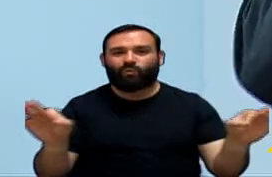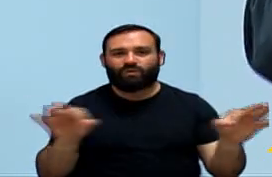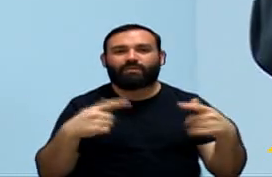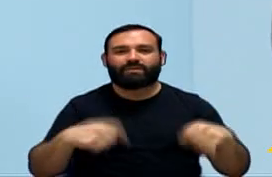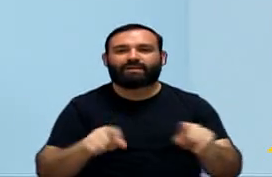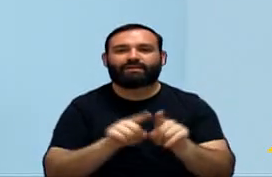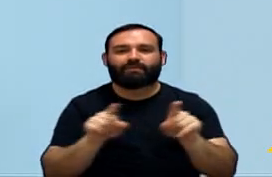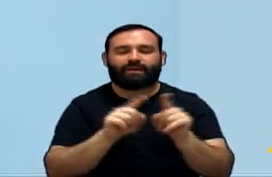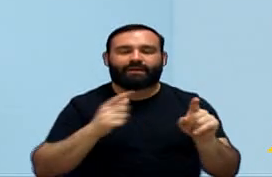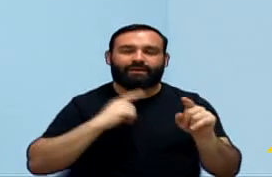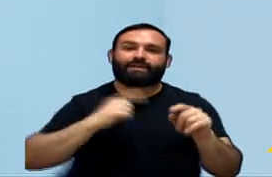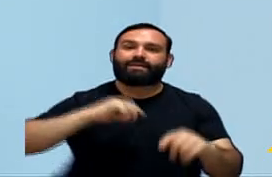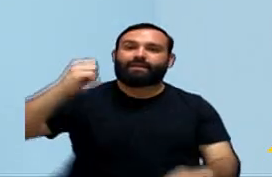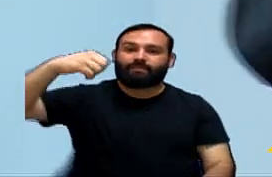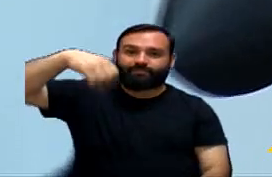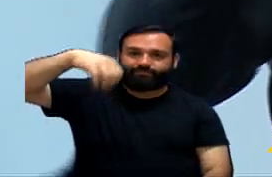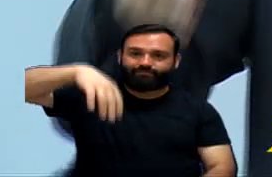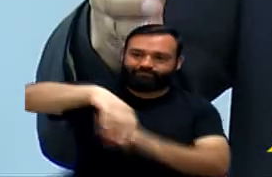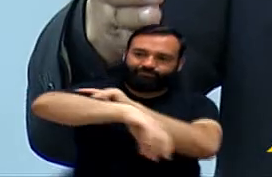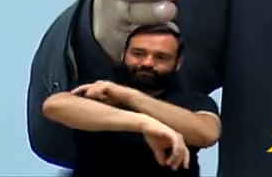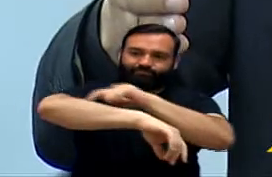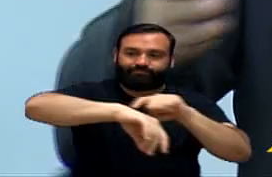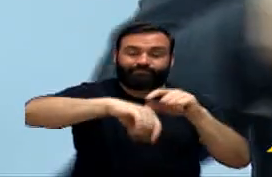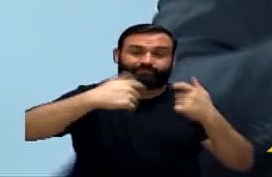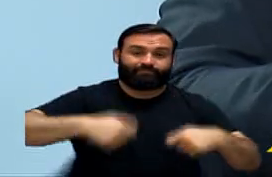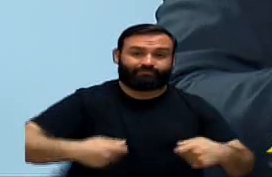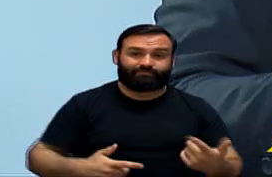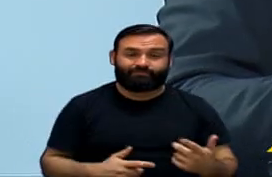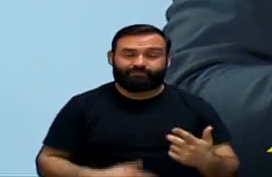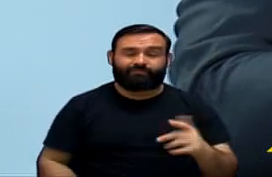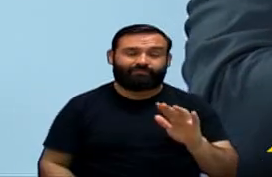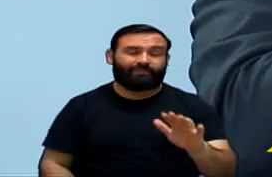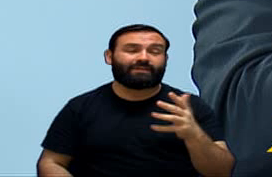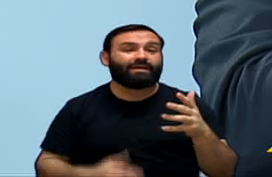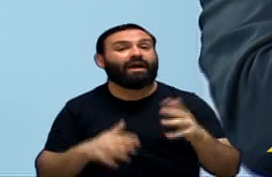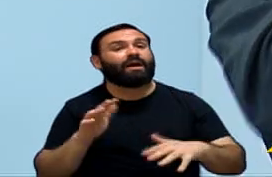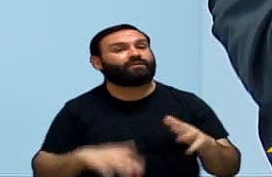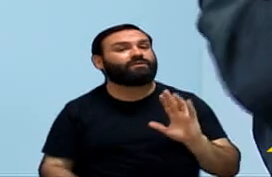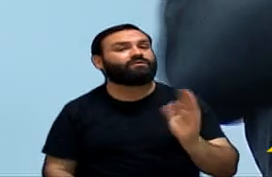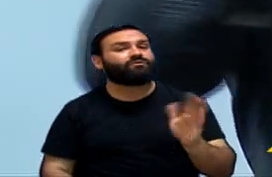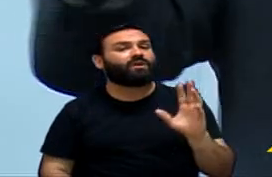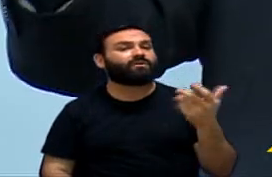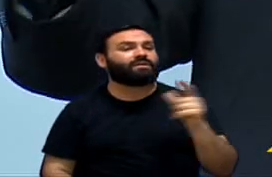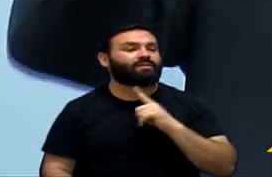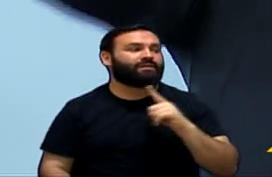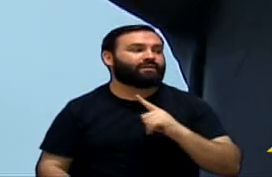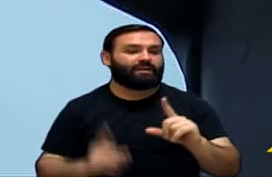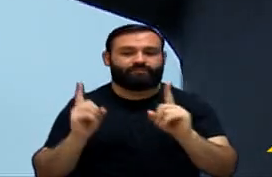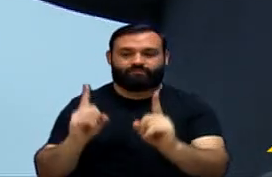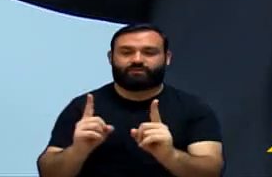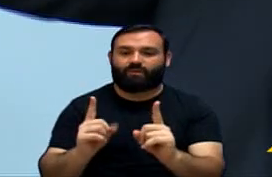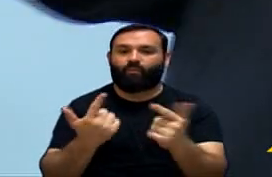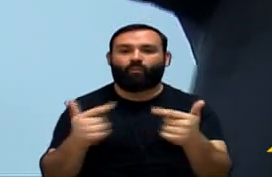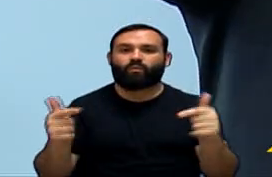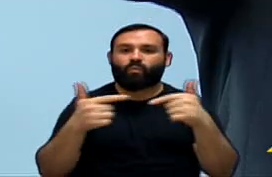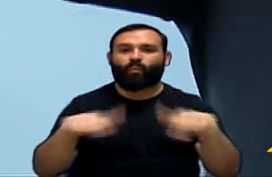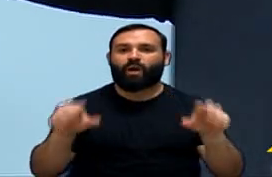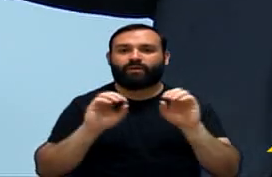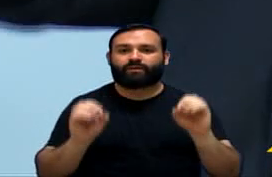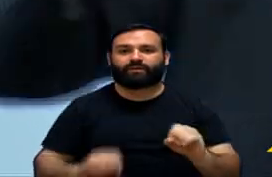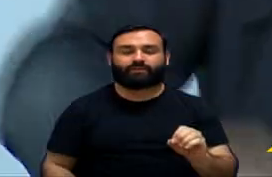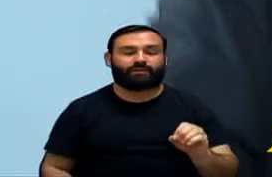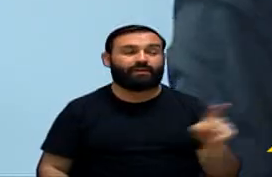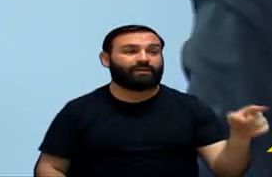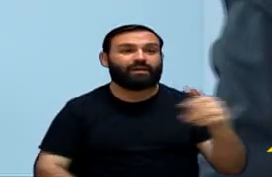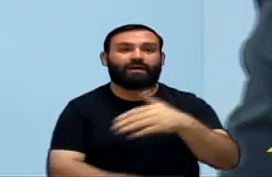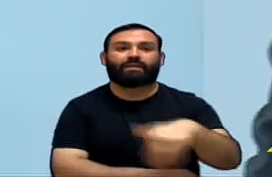ache com com iluminação em todos os postes né mas assim às vezes ocorreu já de ter dois poes seguidos sem a seguidos essa rua não